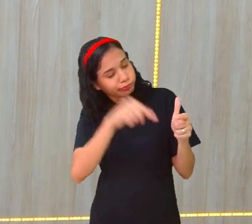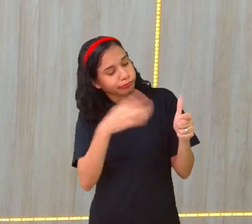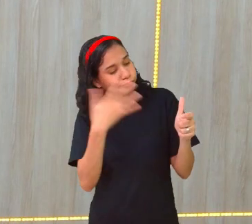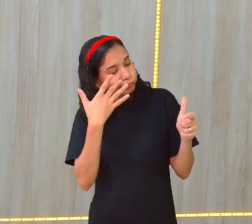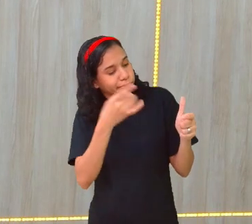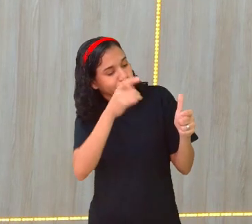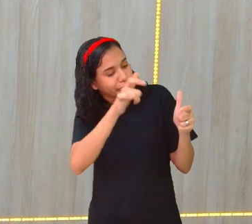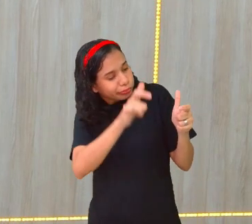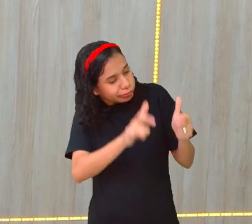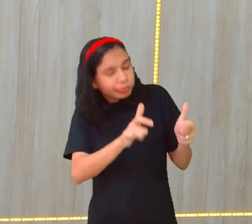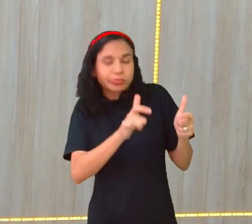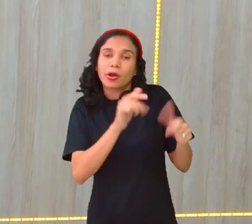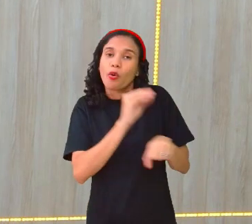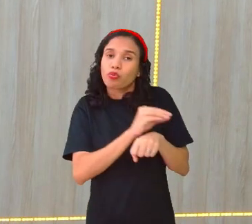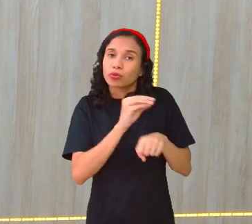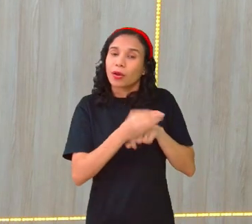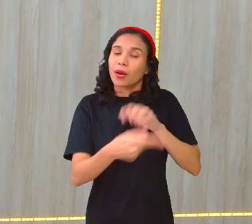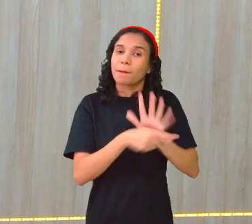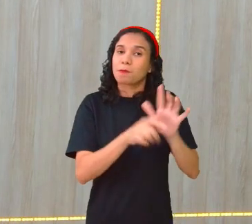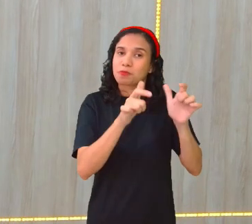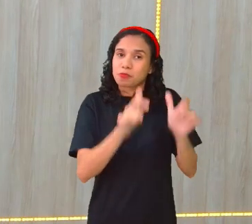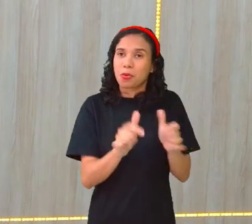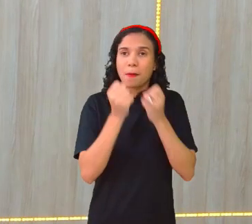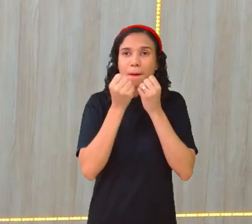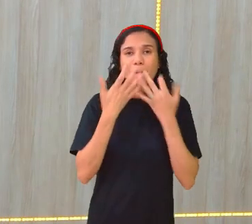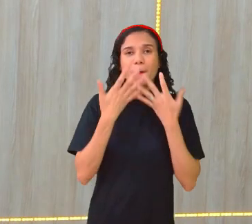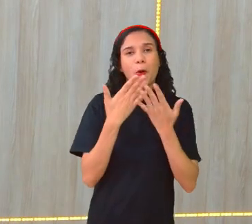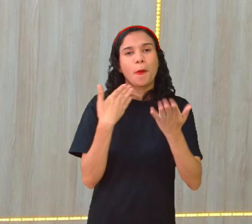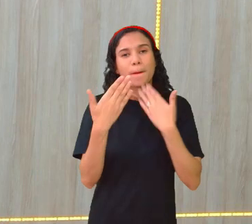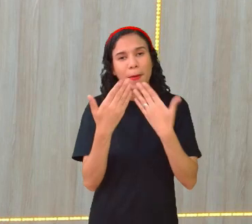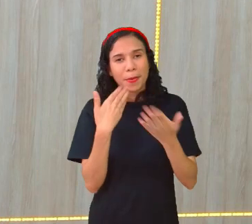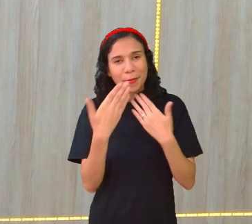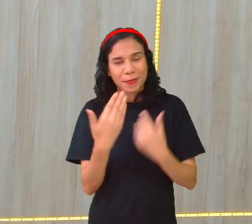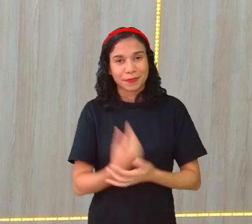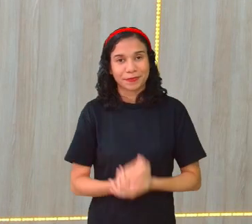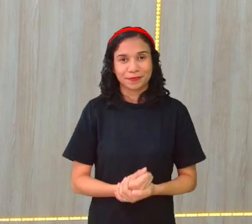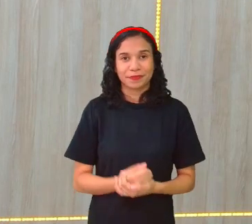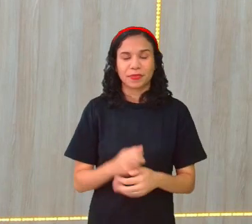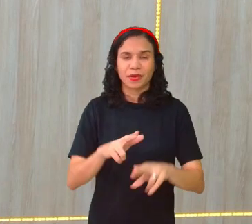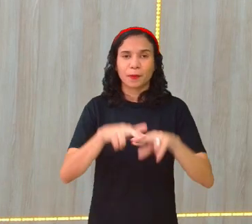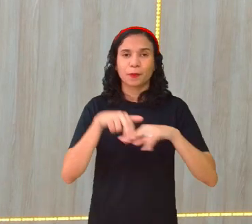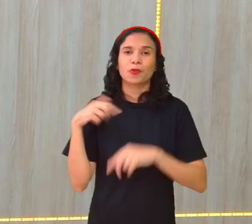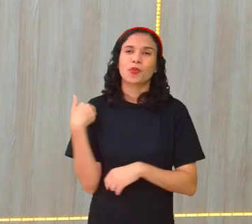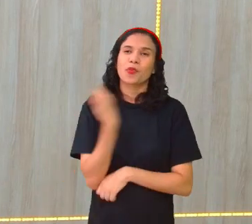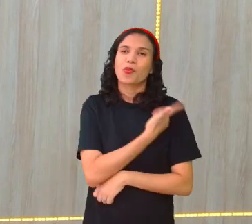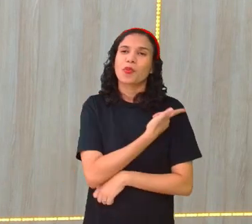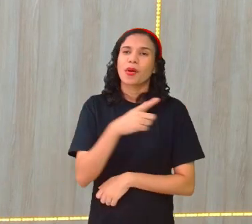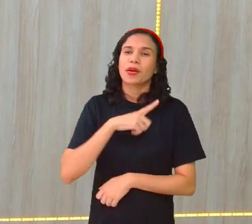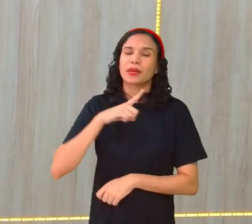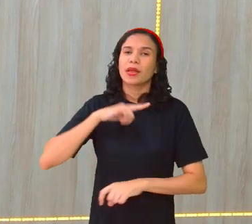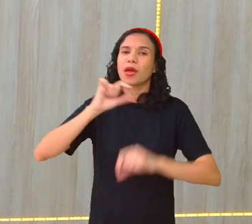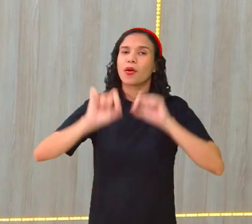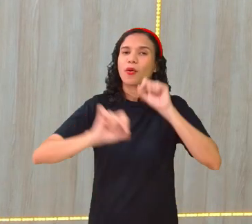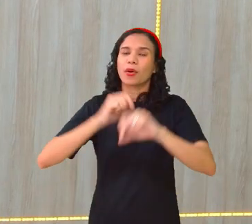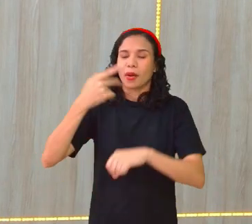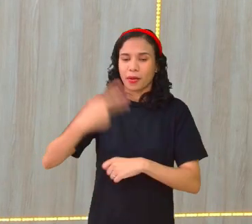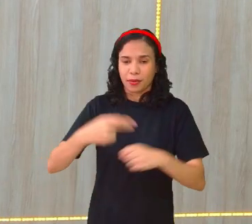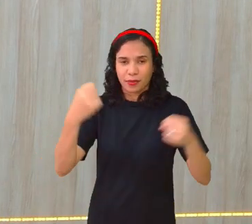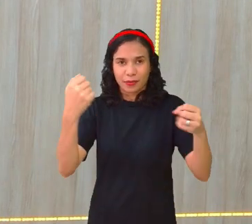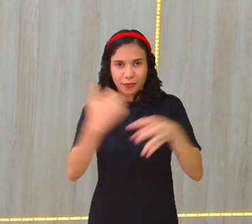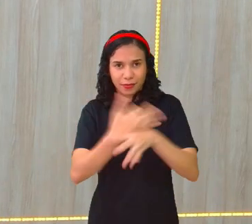na nossa cidade e são locais de boas convivências. Mas aí nós temos, na nossa